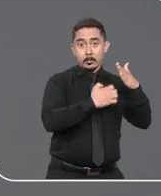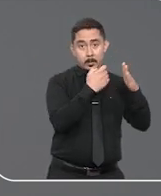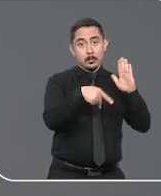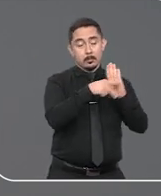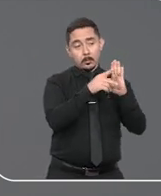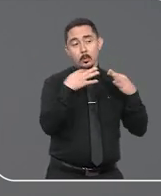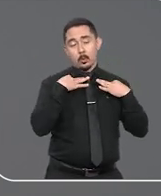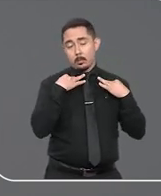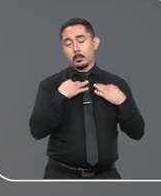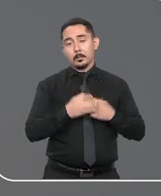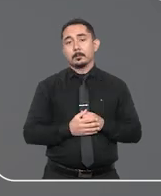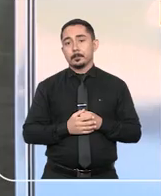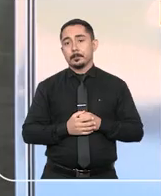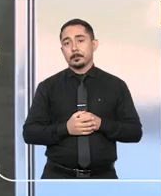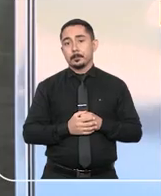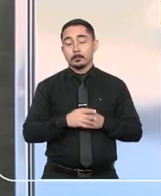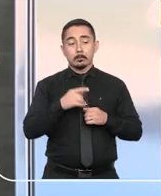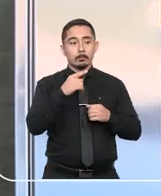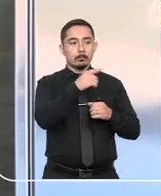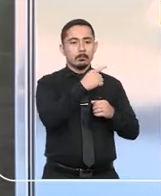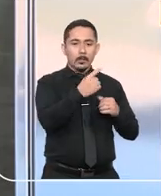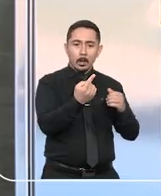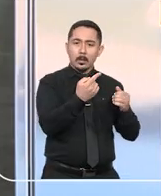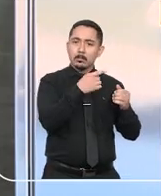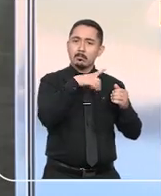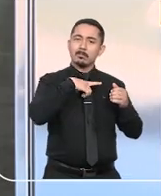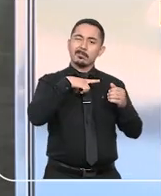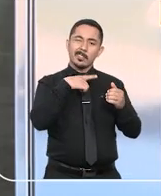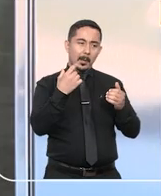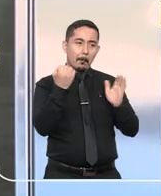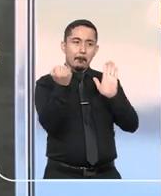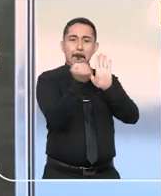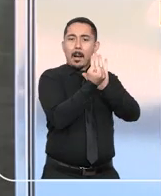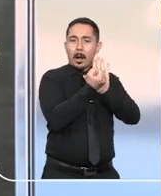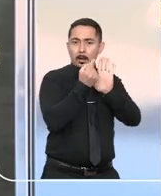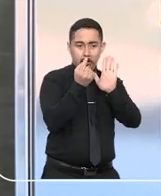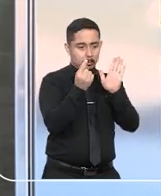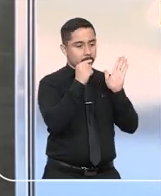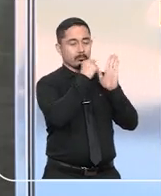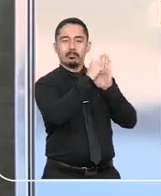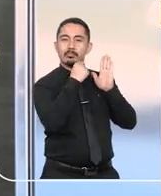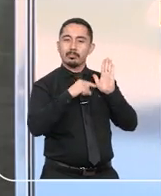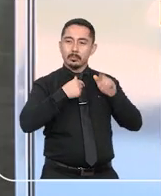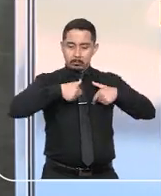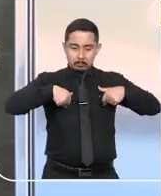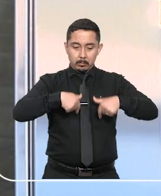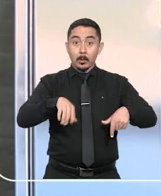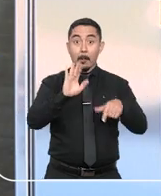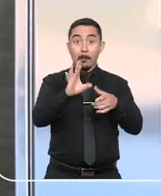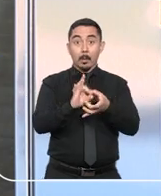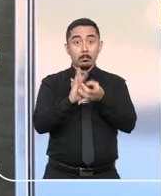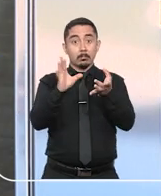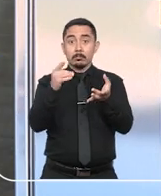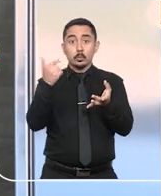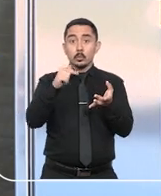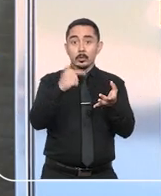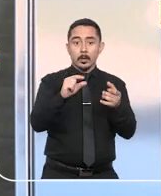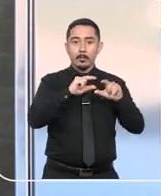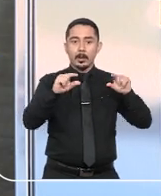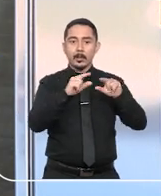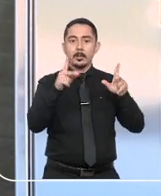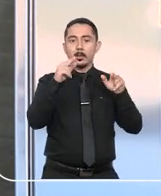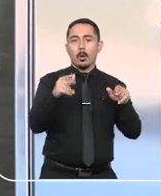uma empresa de vestuário. De acordo com o espólio do artista, a marca de vestuário inseriu nas camisetas, sem